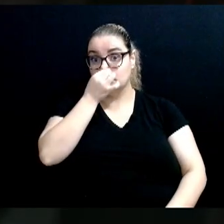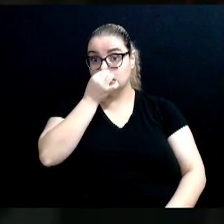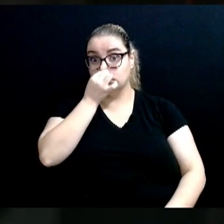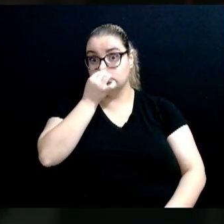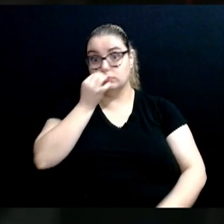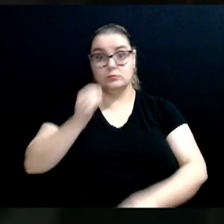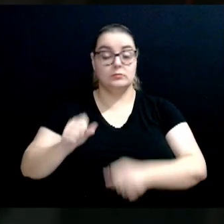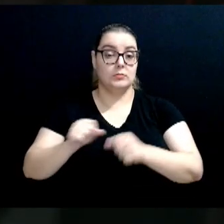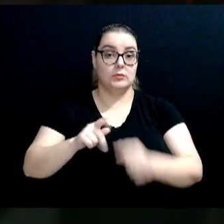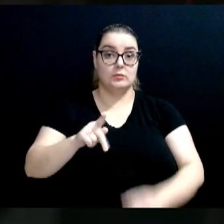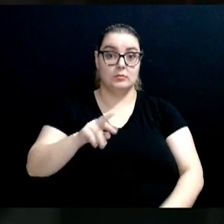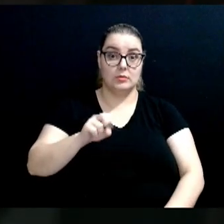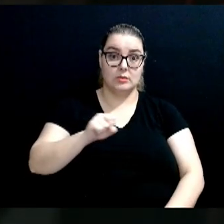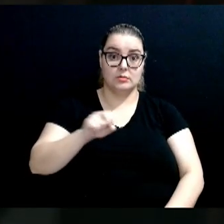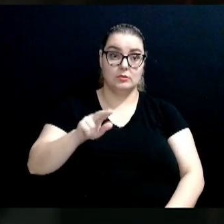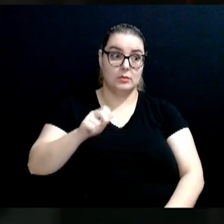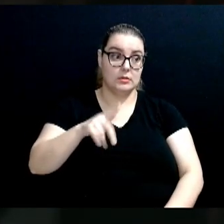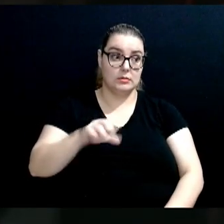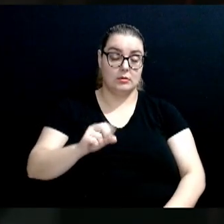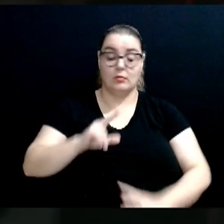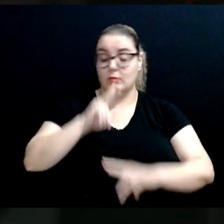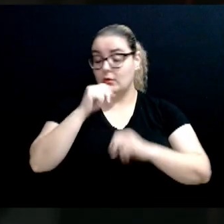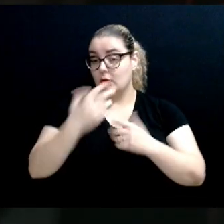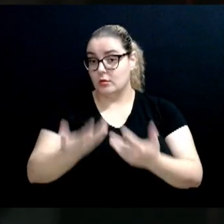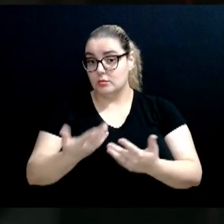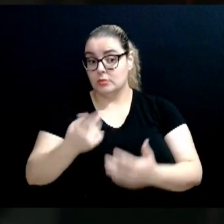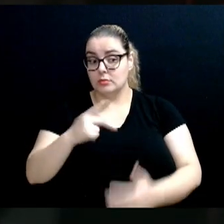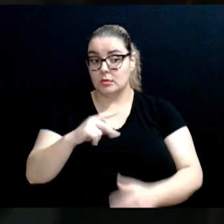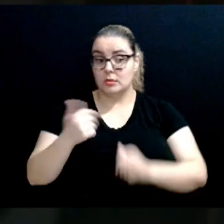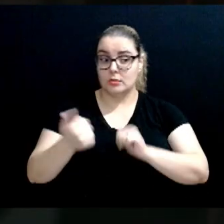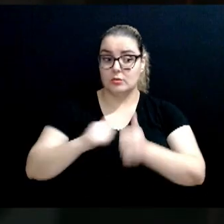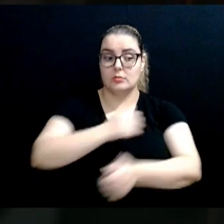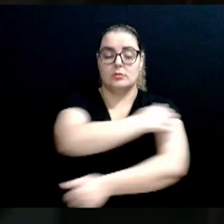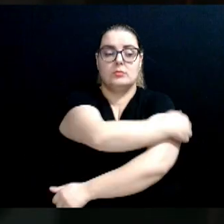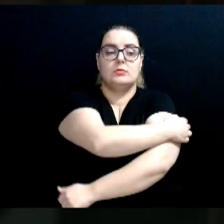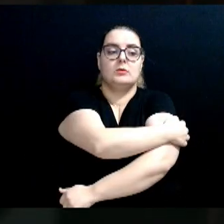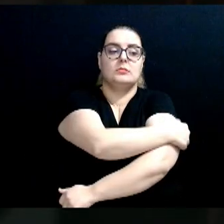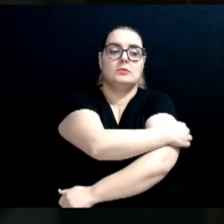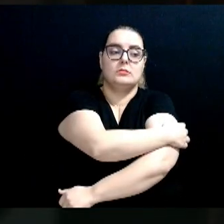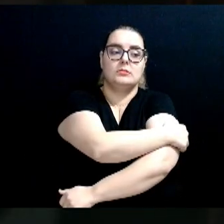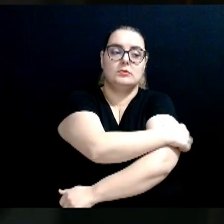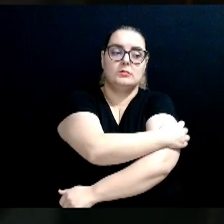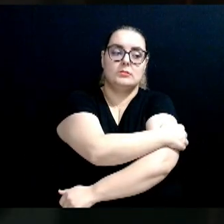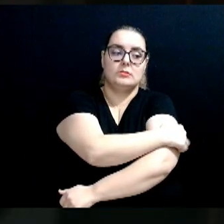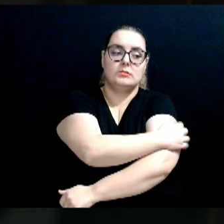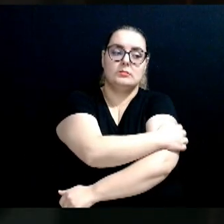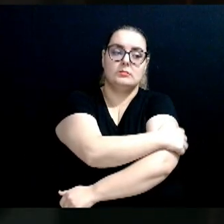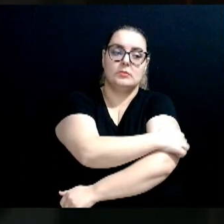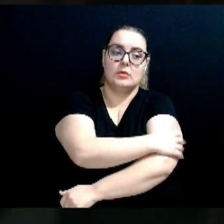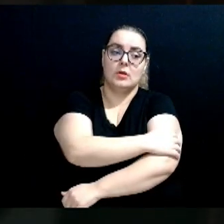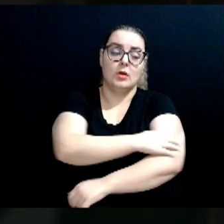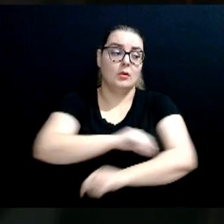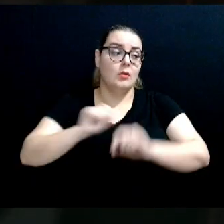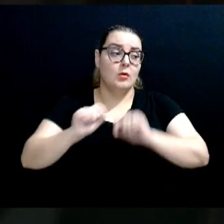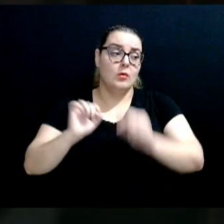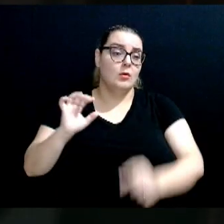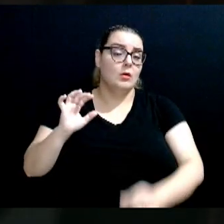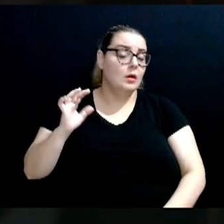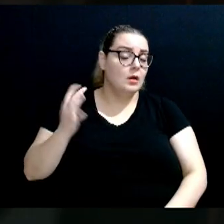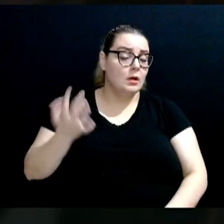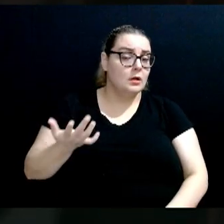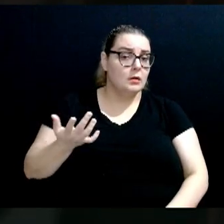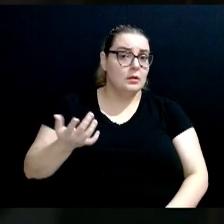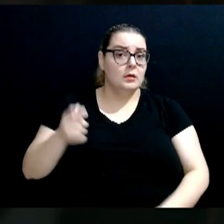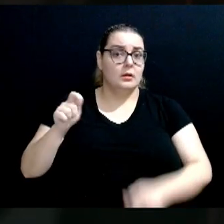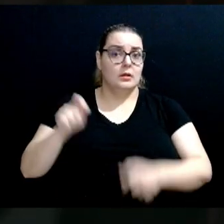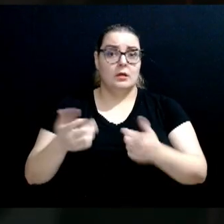forte. Então, na sua avaliação, o que acontece com quem tem, não sei se eu posso